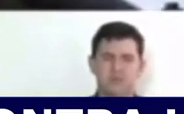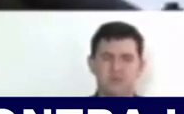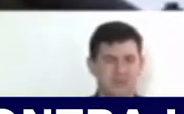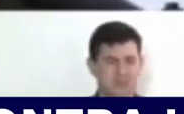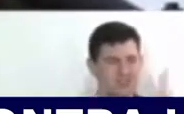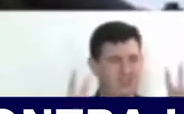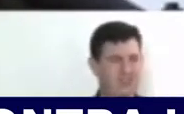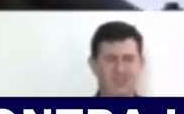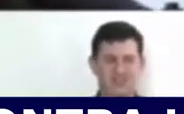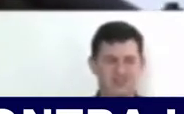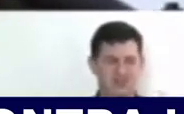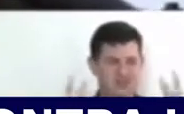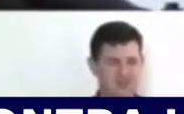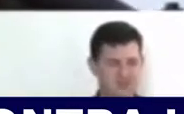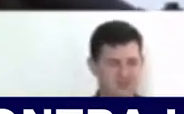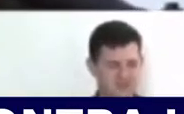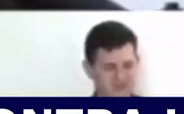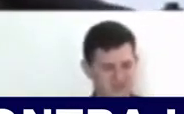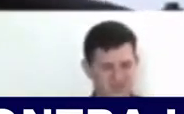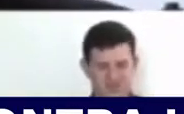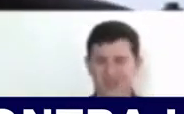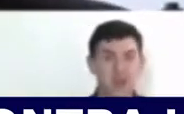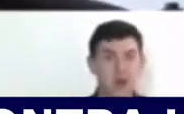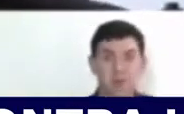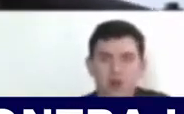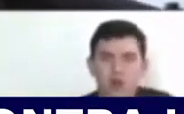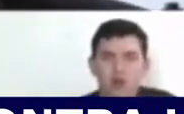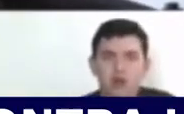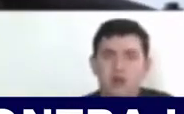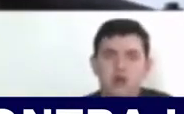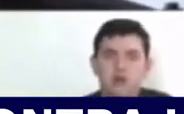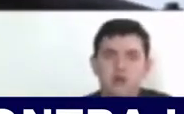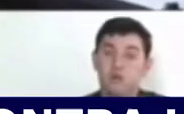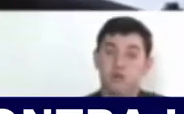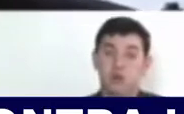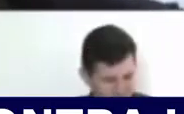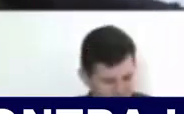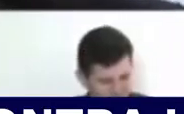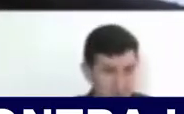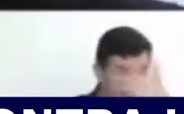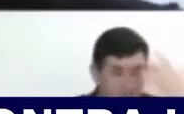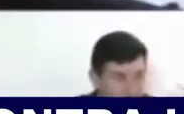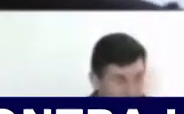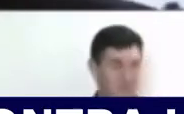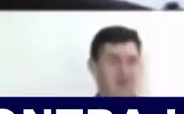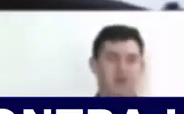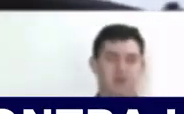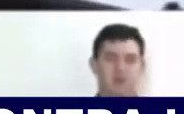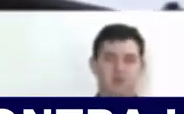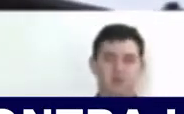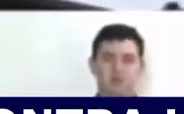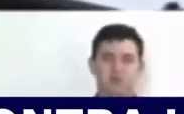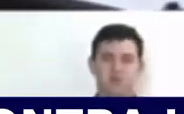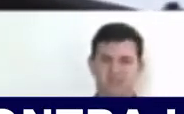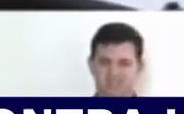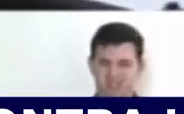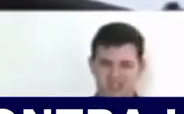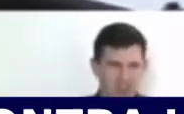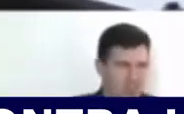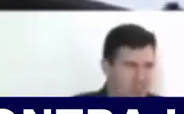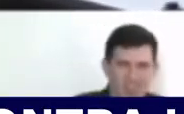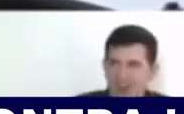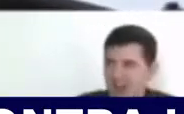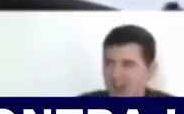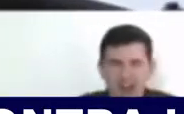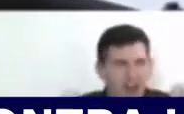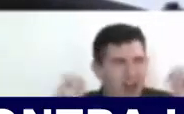covardia. Nós estamos vendo e nós estamos sendo julgados pela história. É preciso ter essa dimensão. Isso aqui não é jogo de esperteza. Os